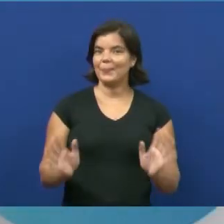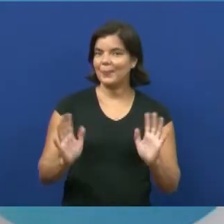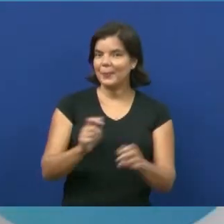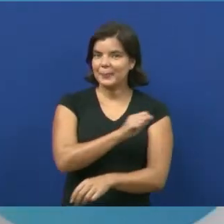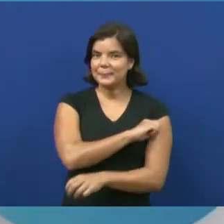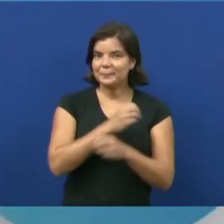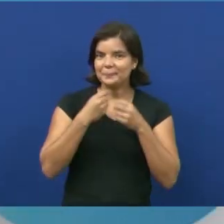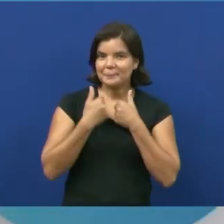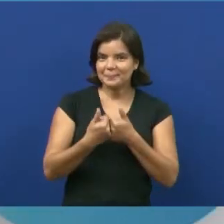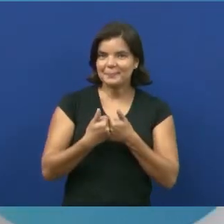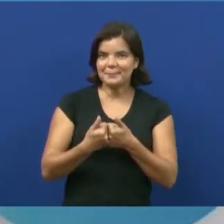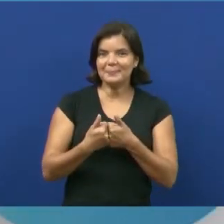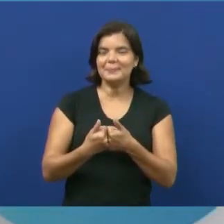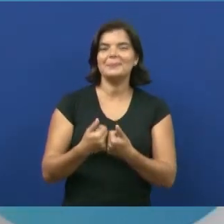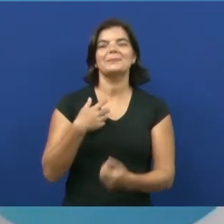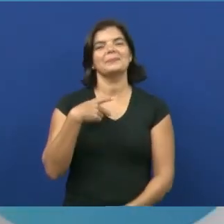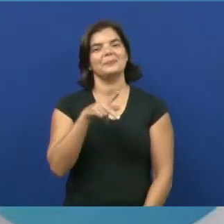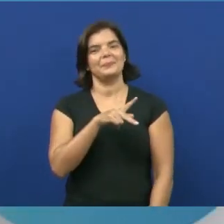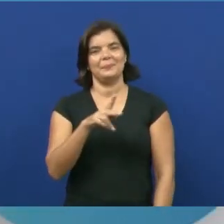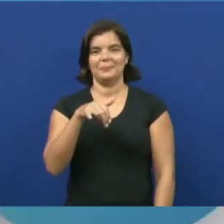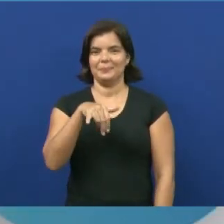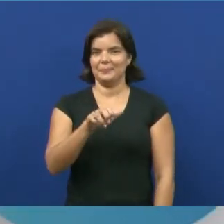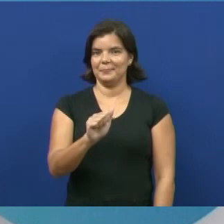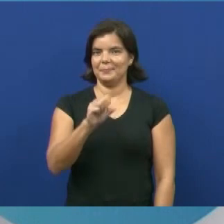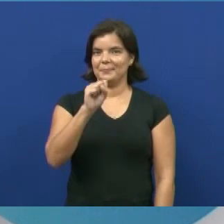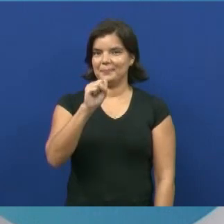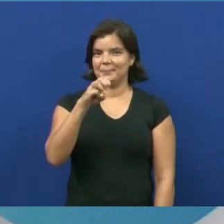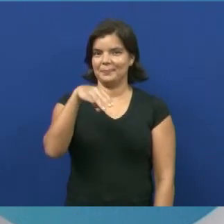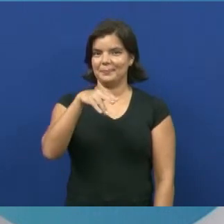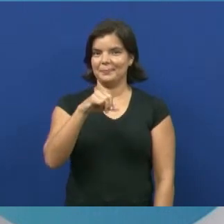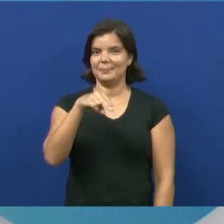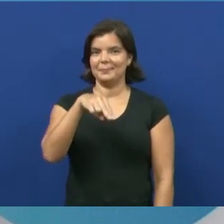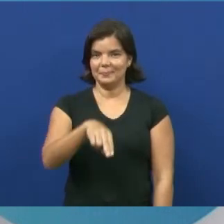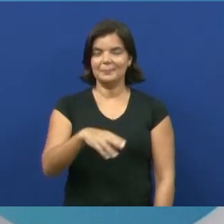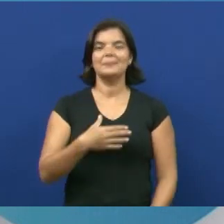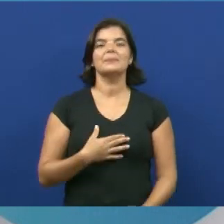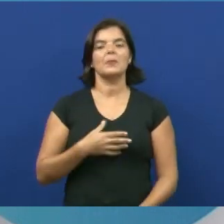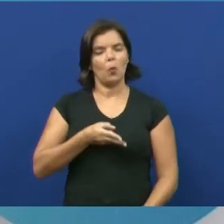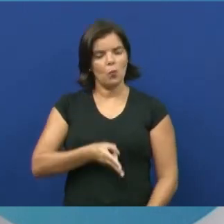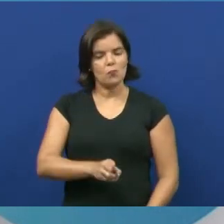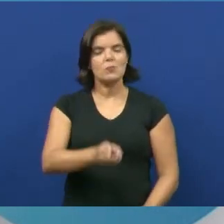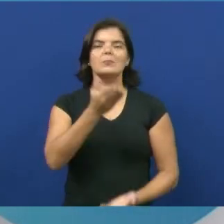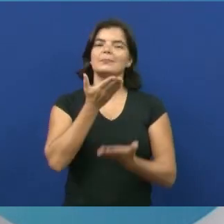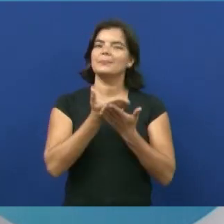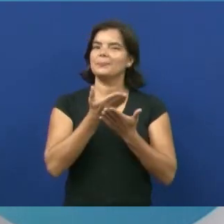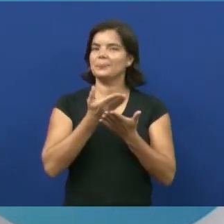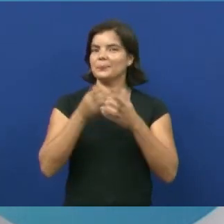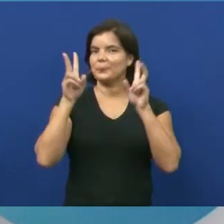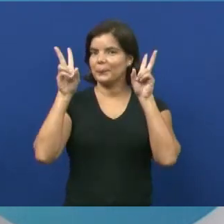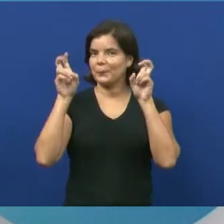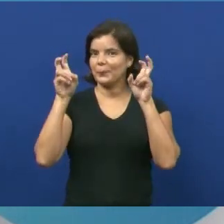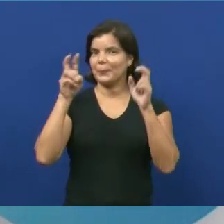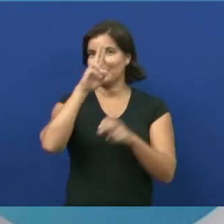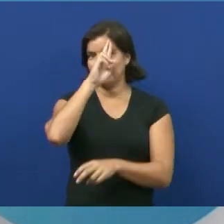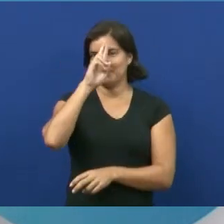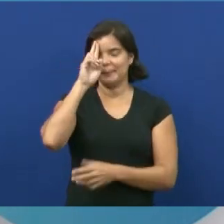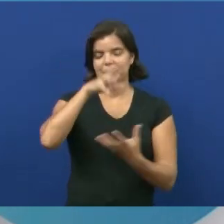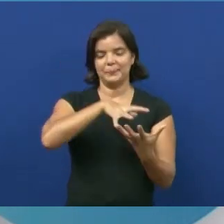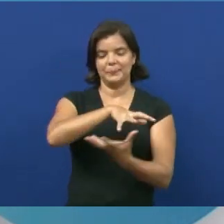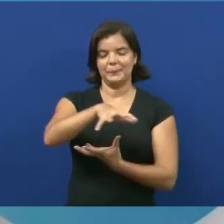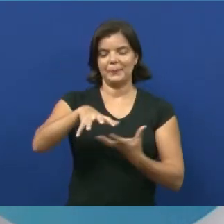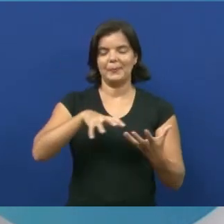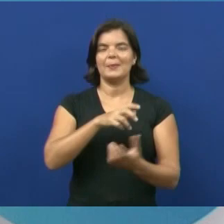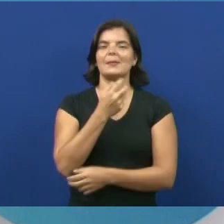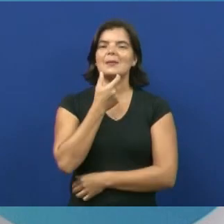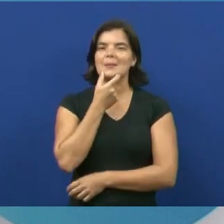Olá, aluno, tudo bem? Eu sou a professora Yasmin, nós estamos aqui para continuar o nosso assunto de história sobre as